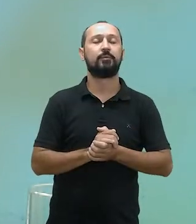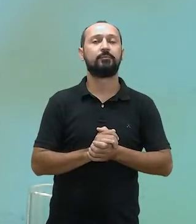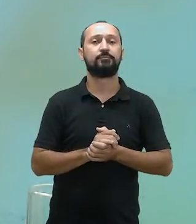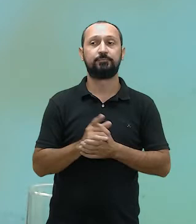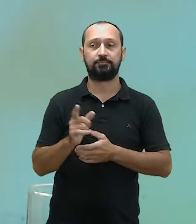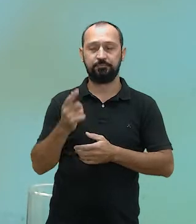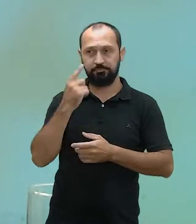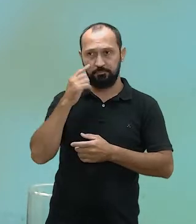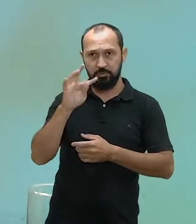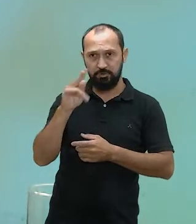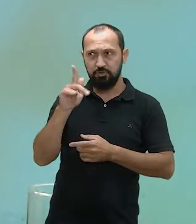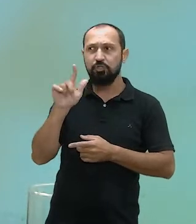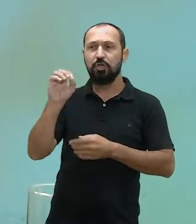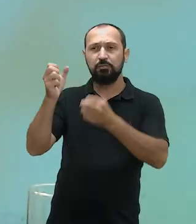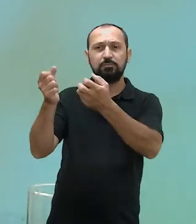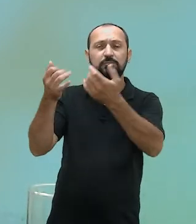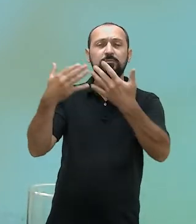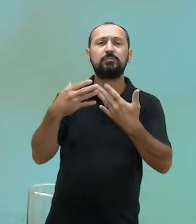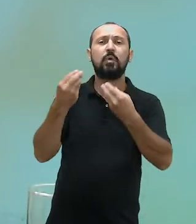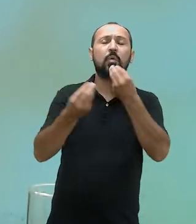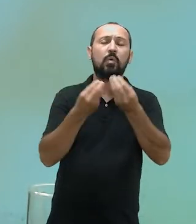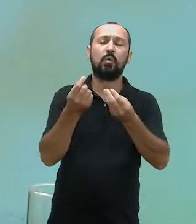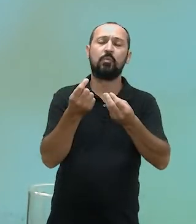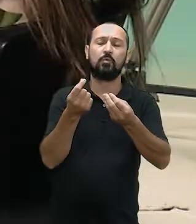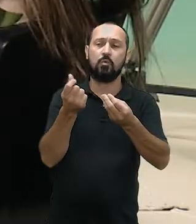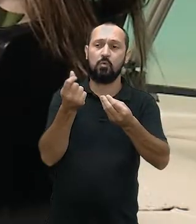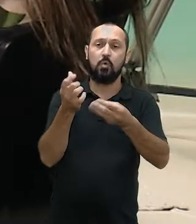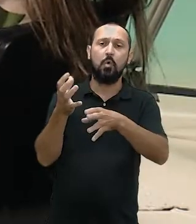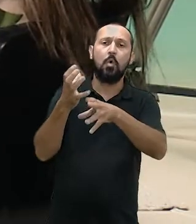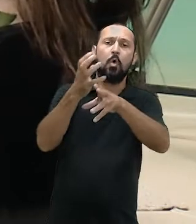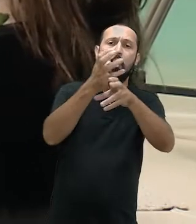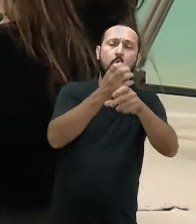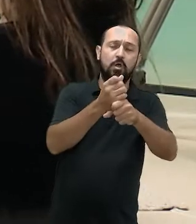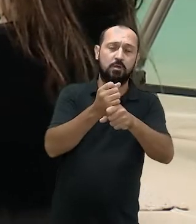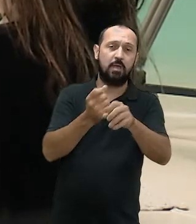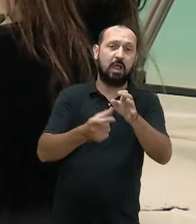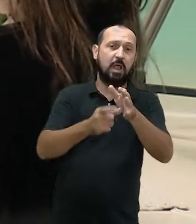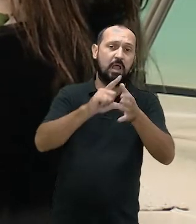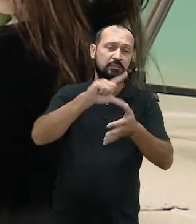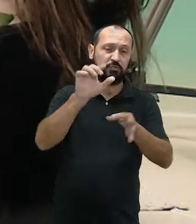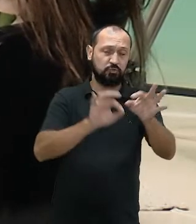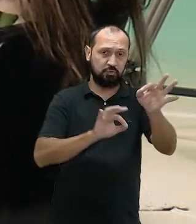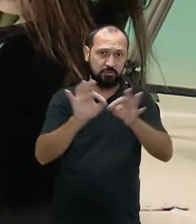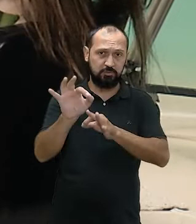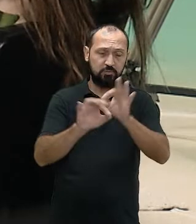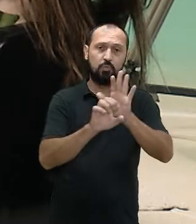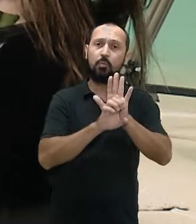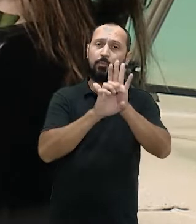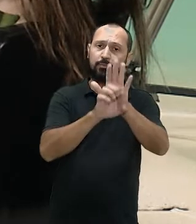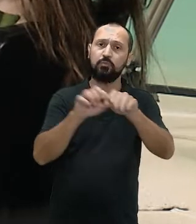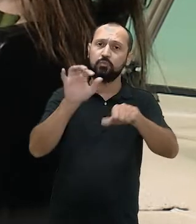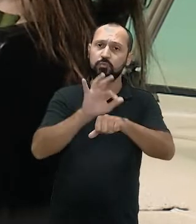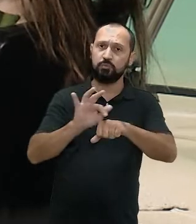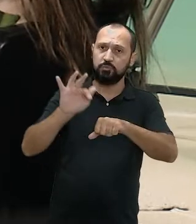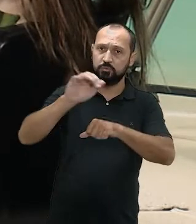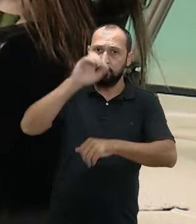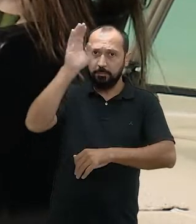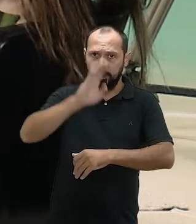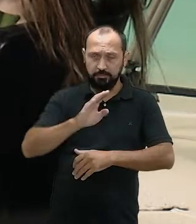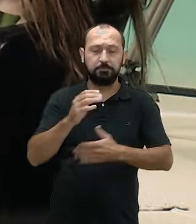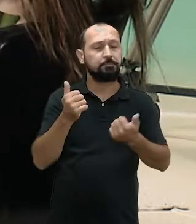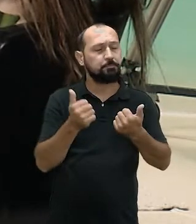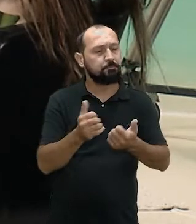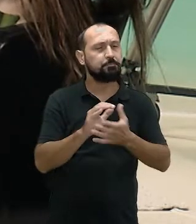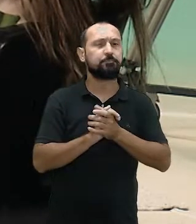Legislativa. Thiago, a gente falou muito sobre como que o orçamento público é construído no modelo constitucional